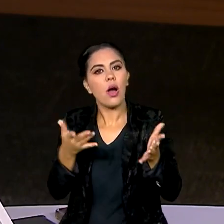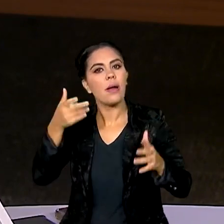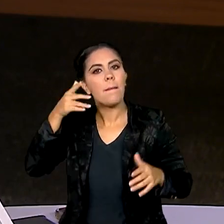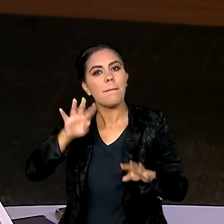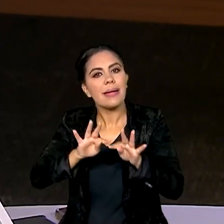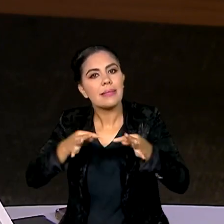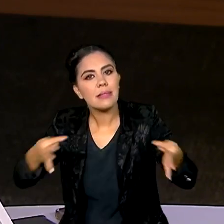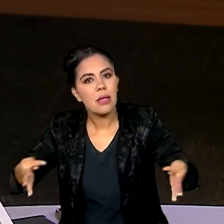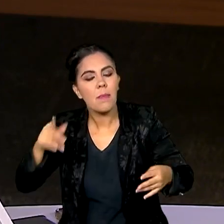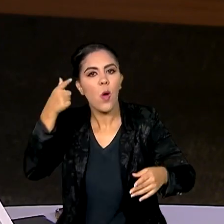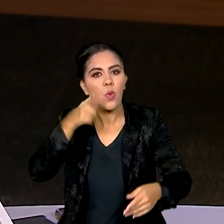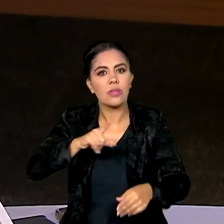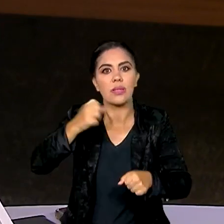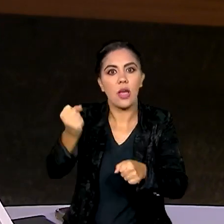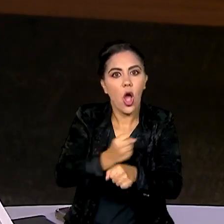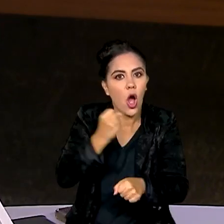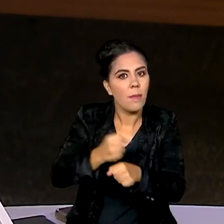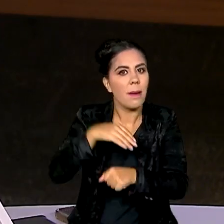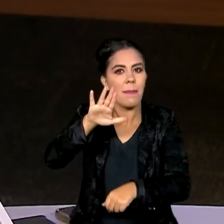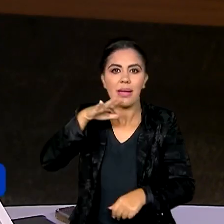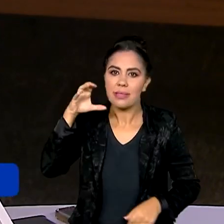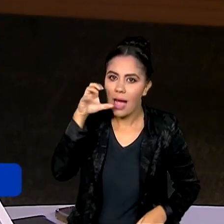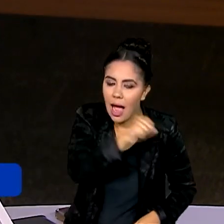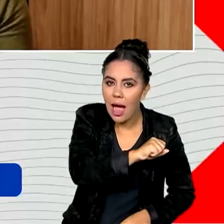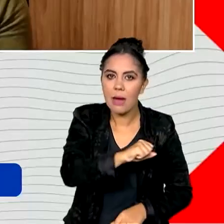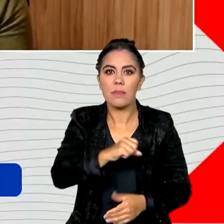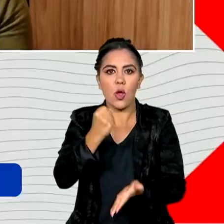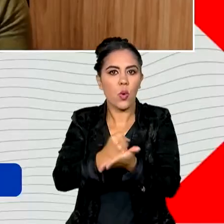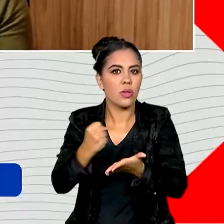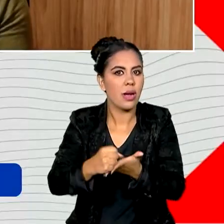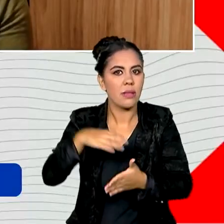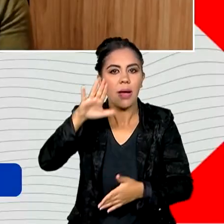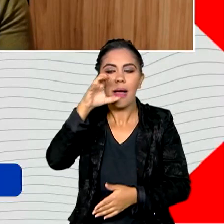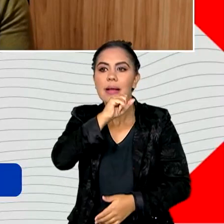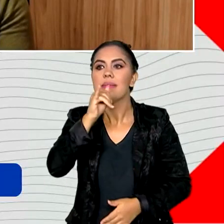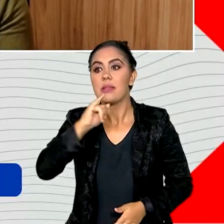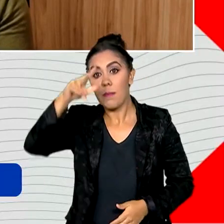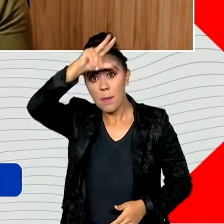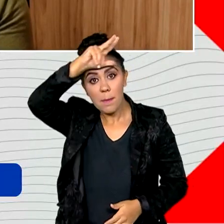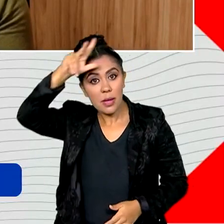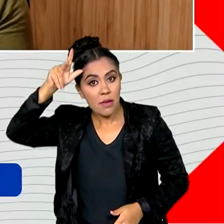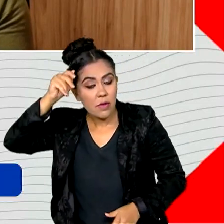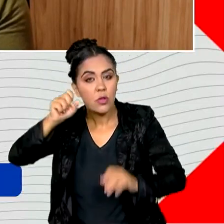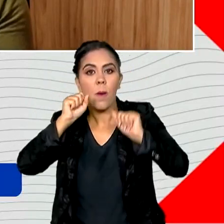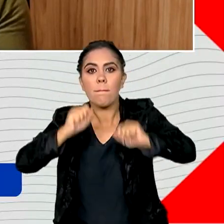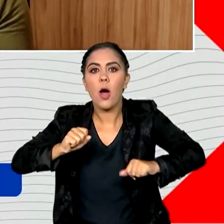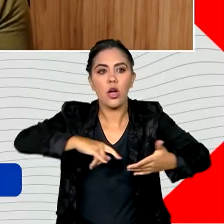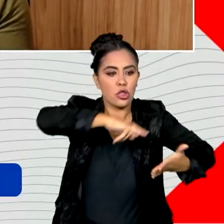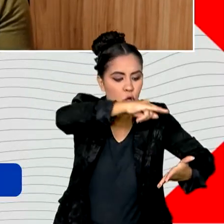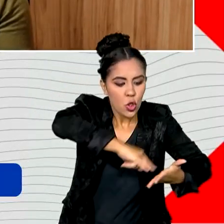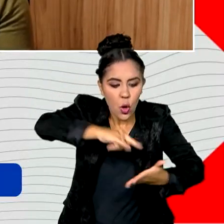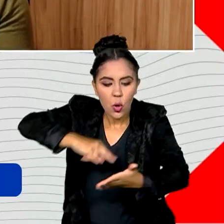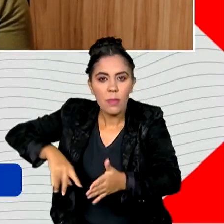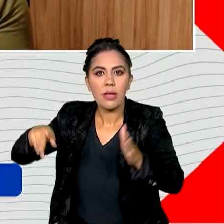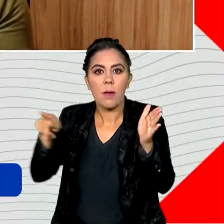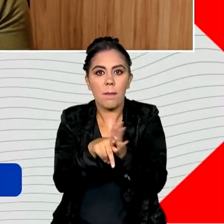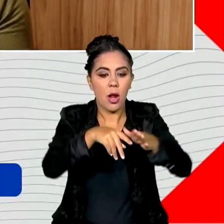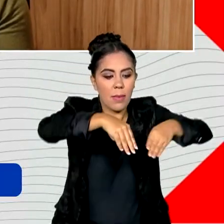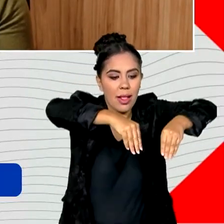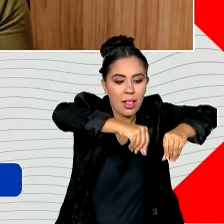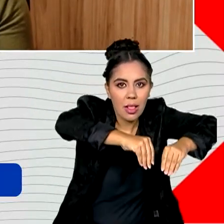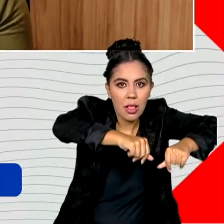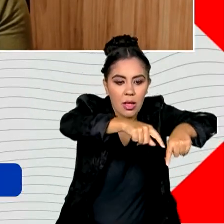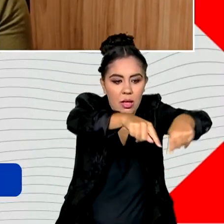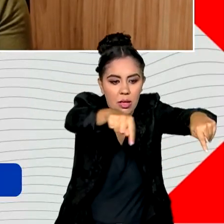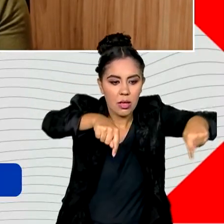rápido, contratem mais rápido. Então o prefeito, a prefeita já pode juntar o documento do seu terreno, o material, já da entrada